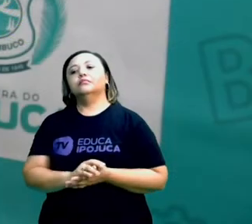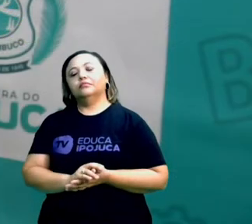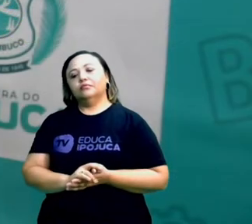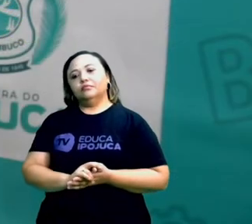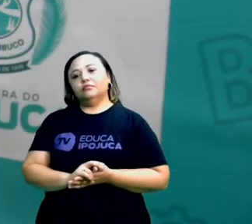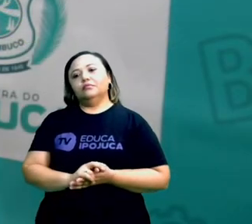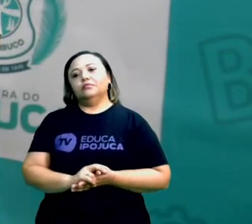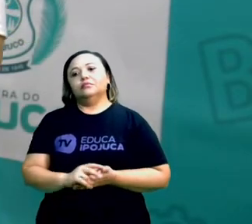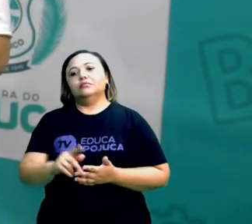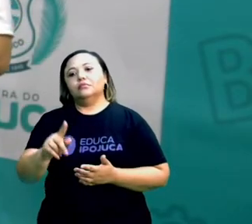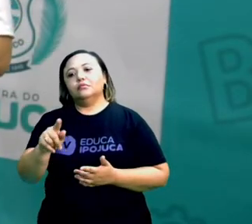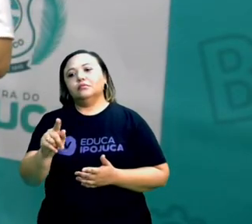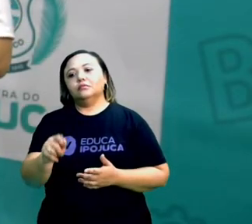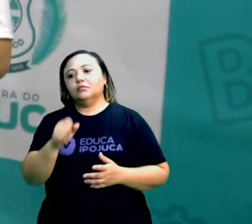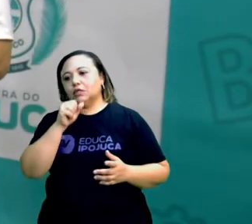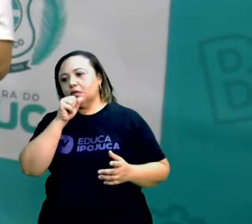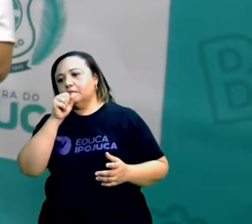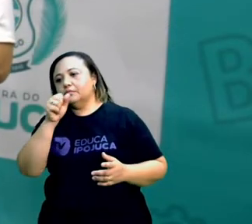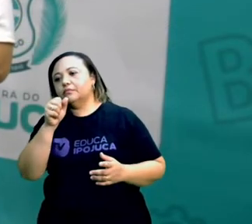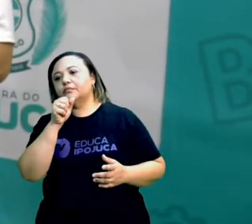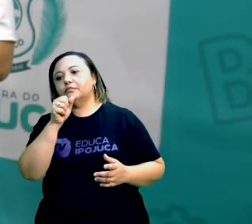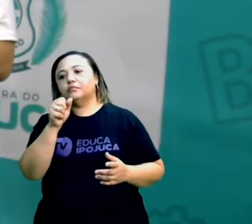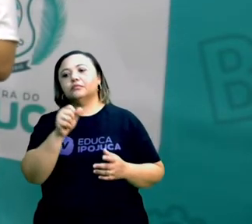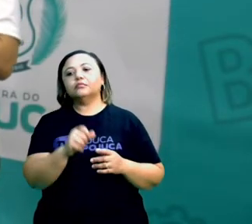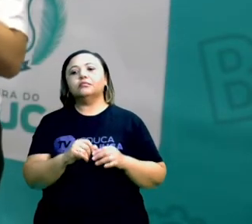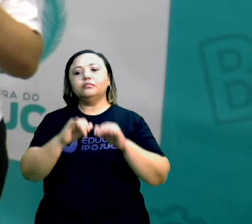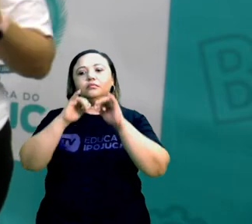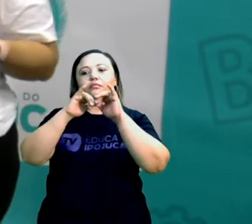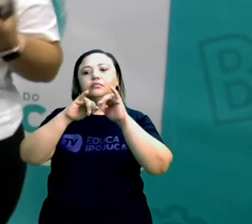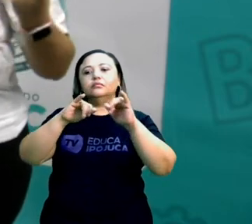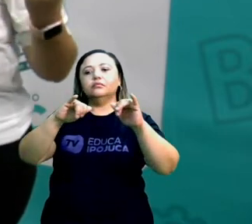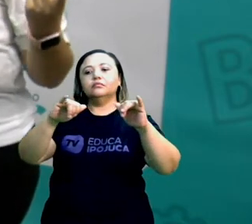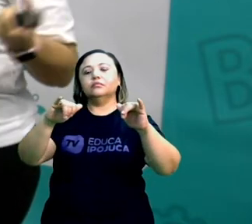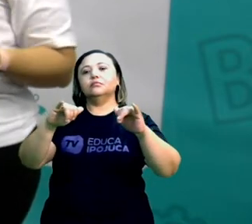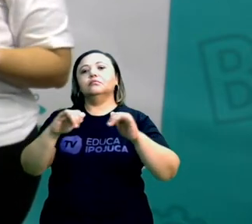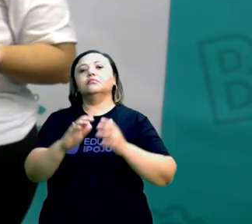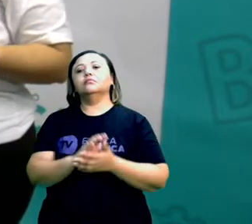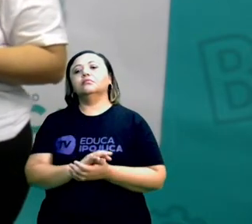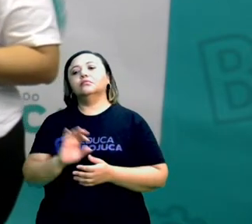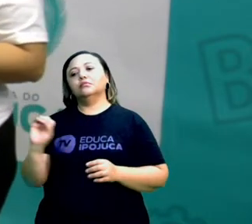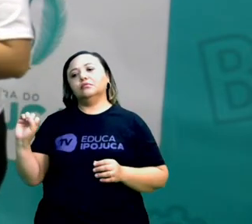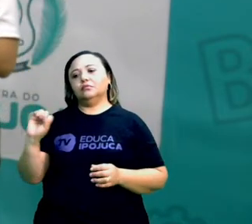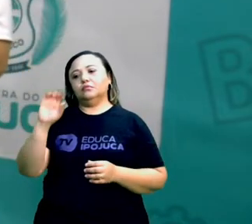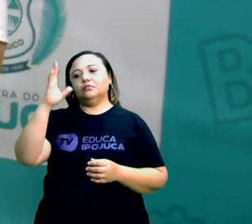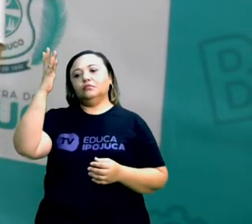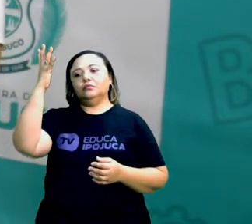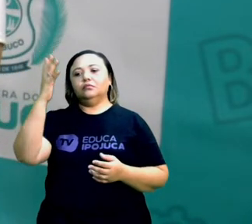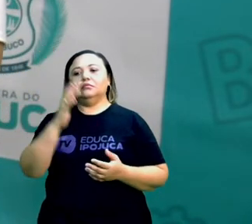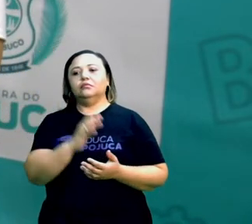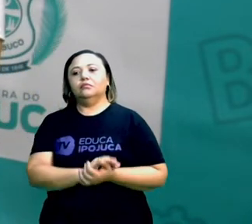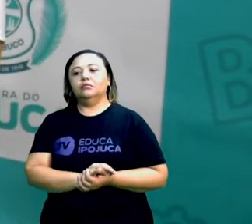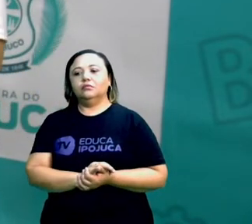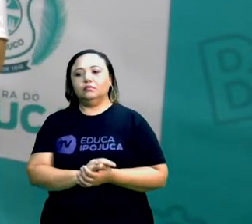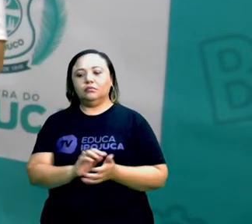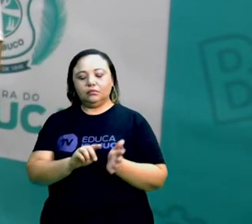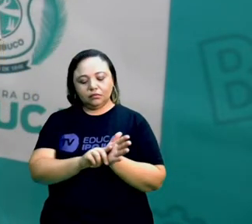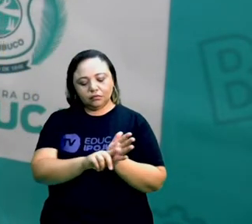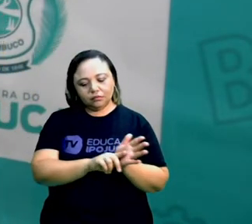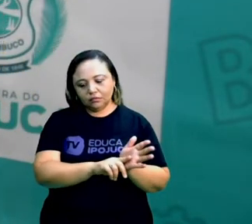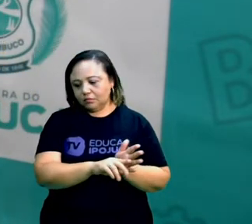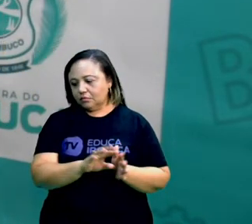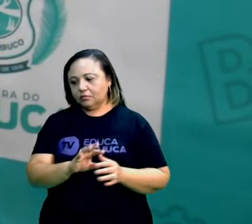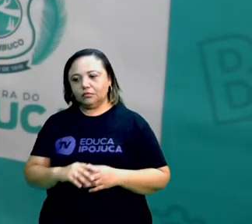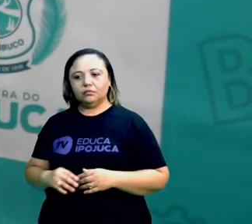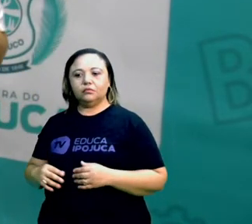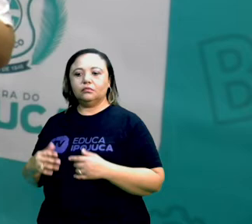literária. A reportagem, que é um relato ampliado de um acontecimento, com pesquisa de campo.